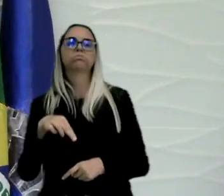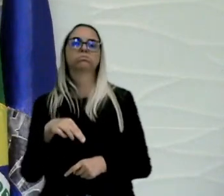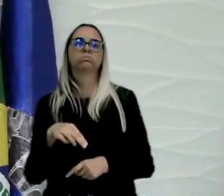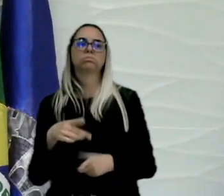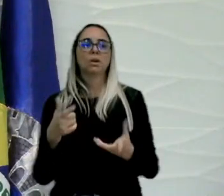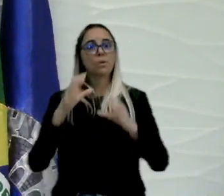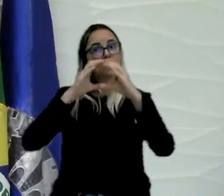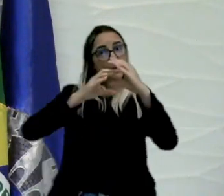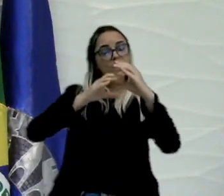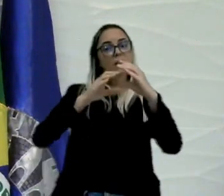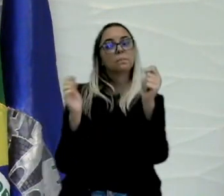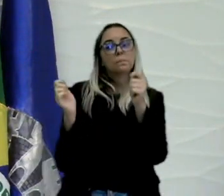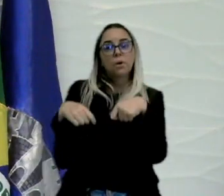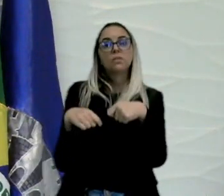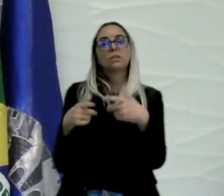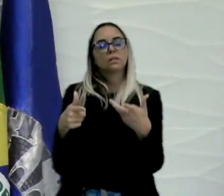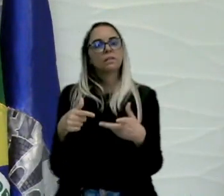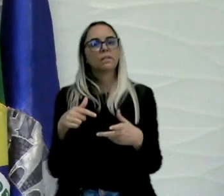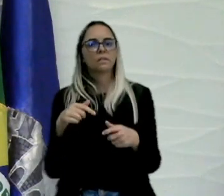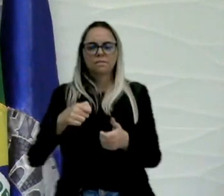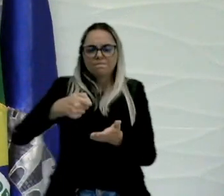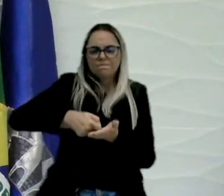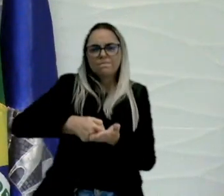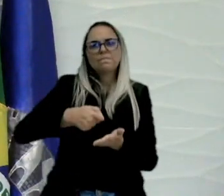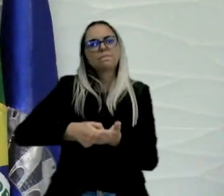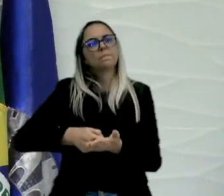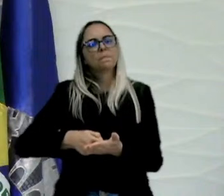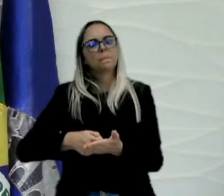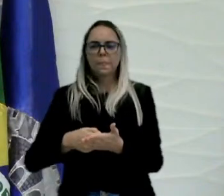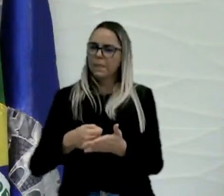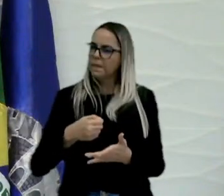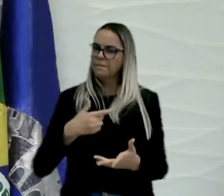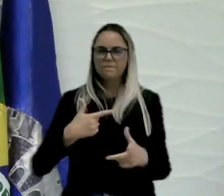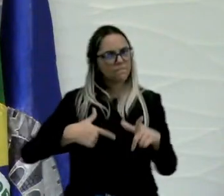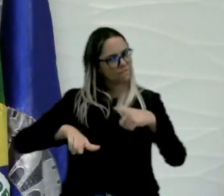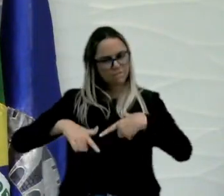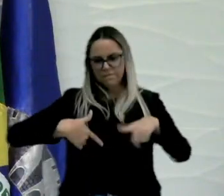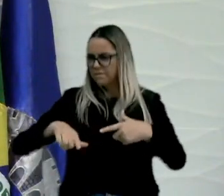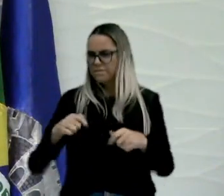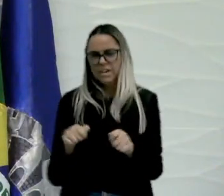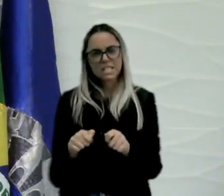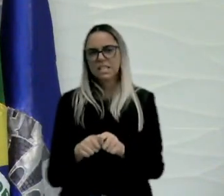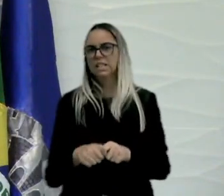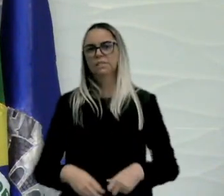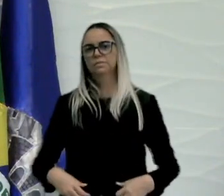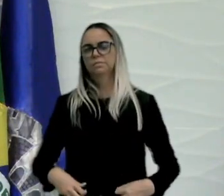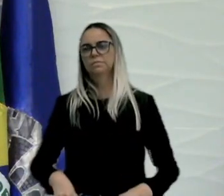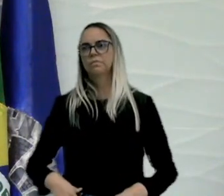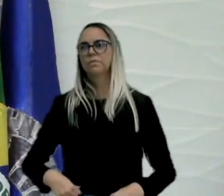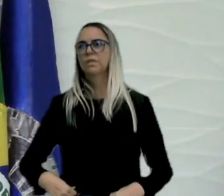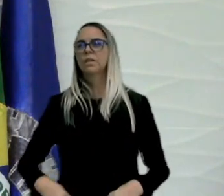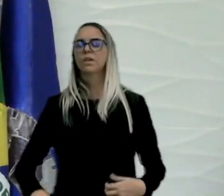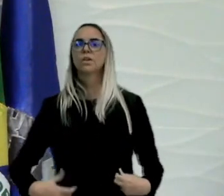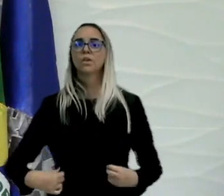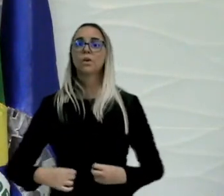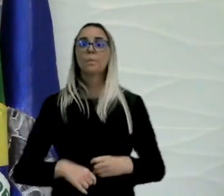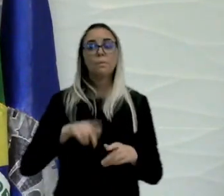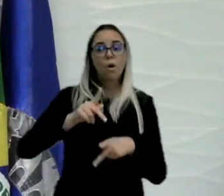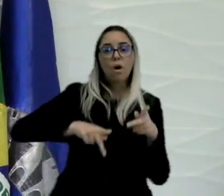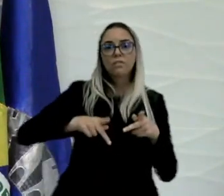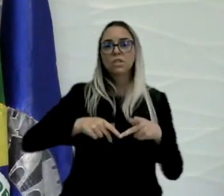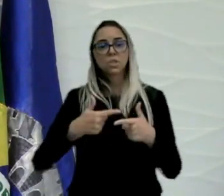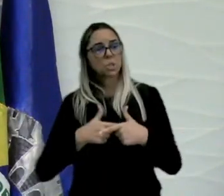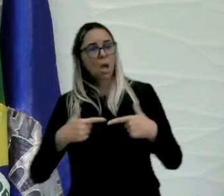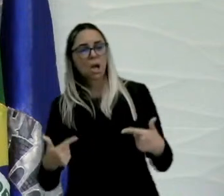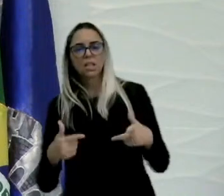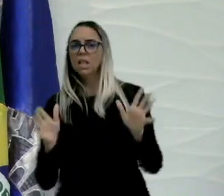Compesa faça valer a sua obrigação e não deixe a nossa população a Mercer de sorte no que diz respeito